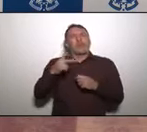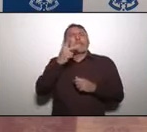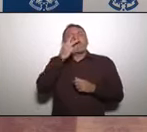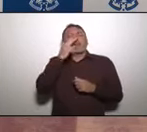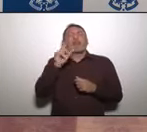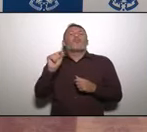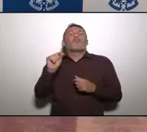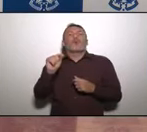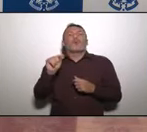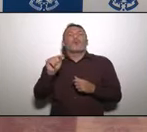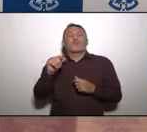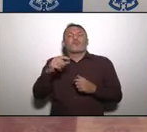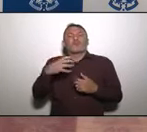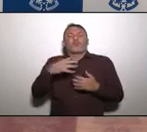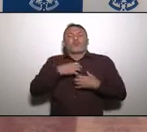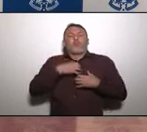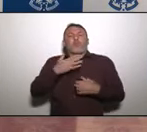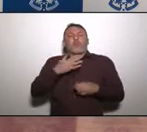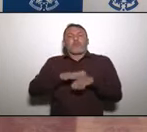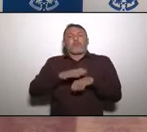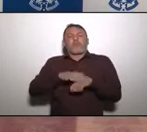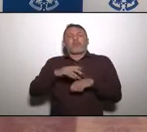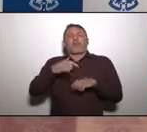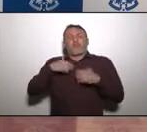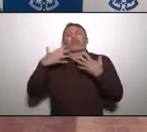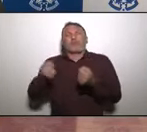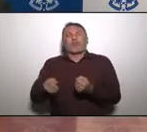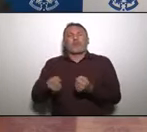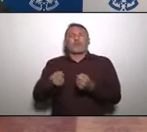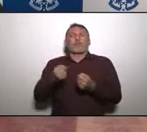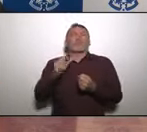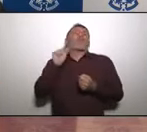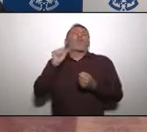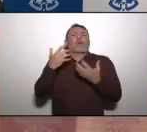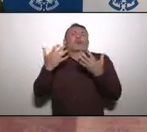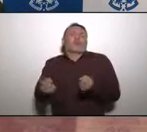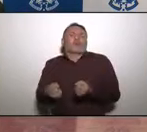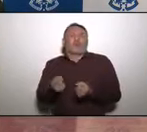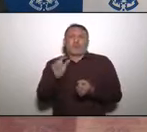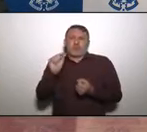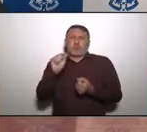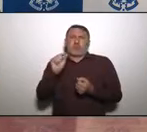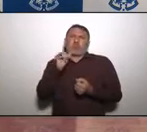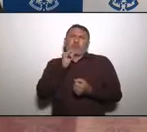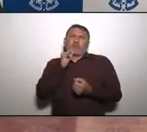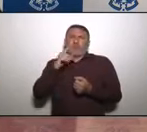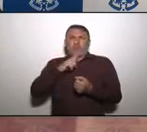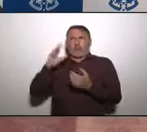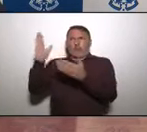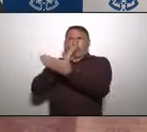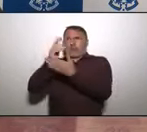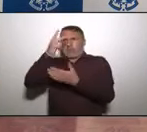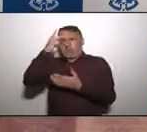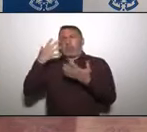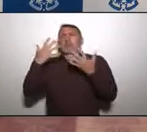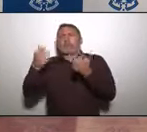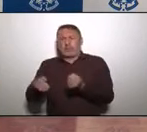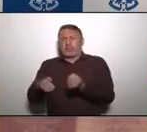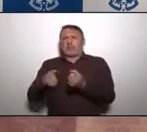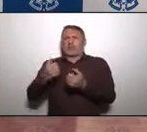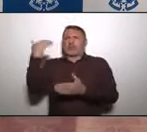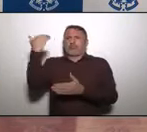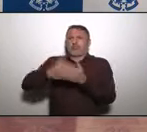a sua dose de contribuição. Todos terão que contribuir, né? Tanto quem está contribuindo de forma compulsória,